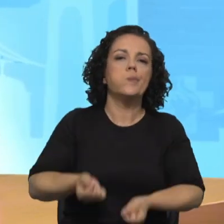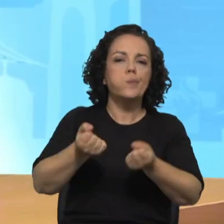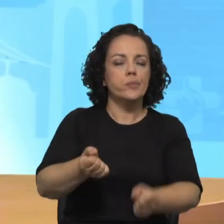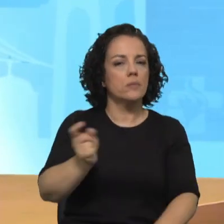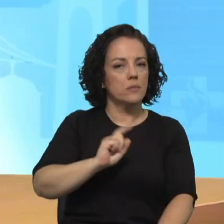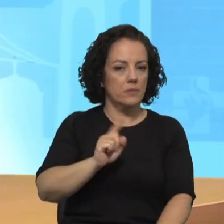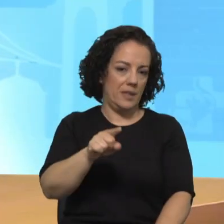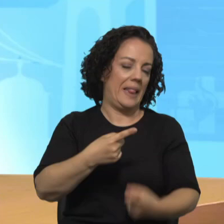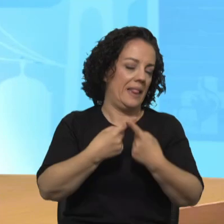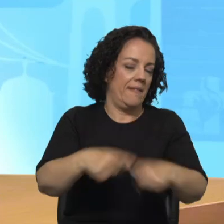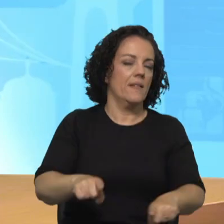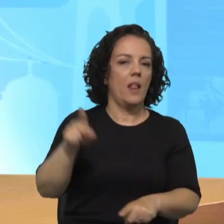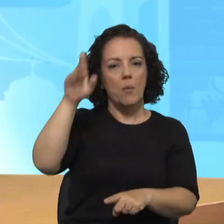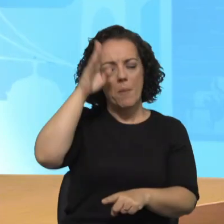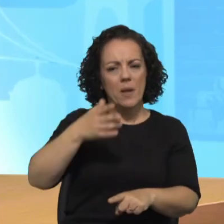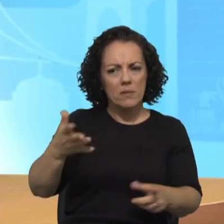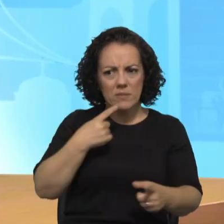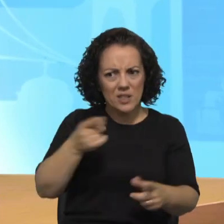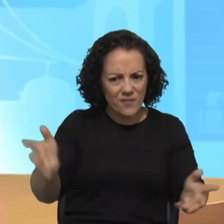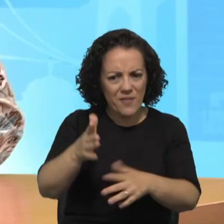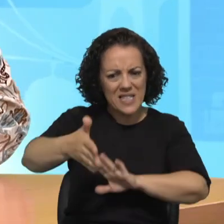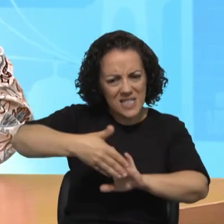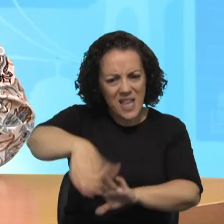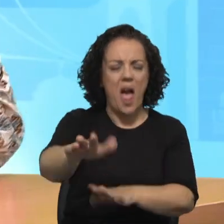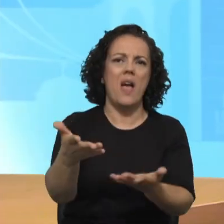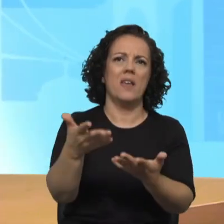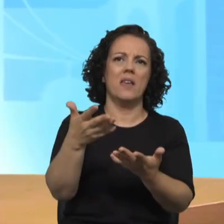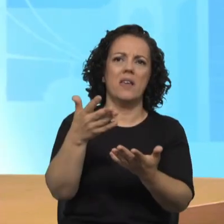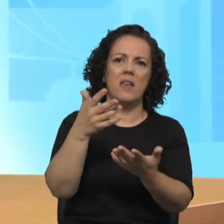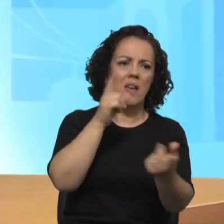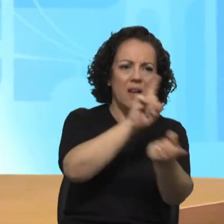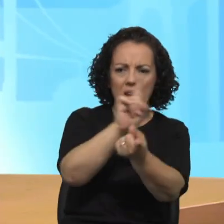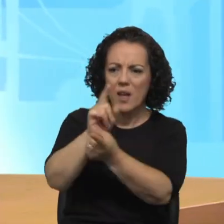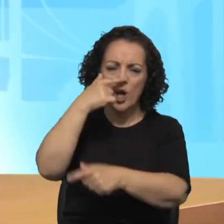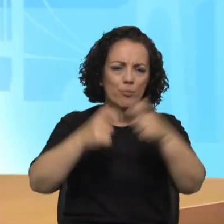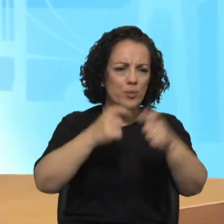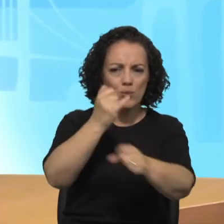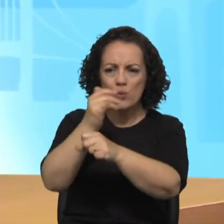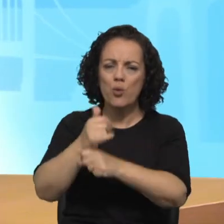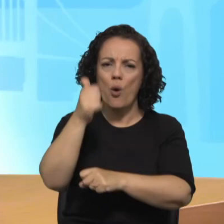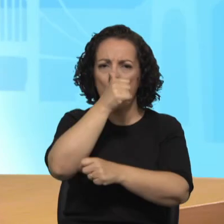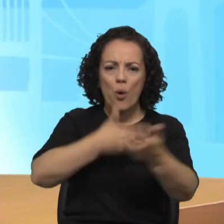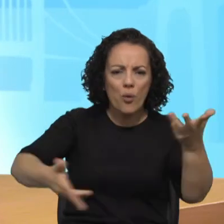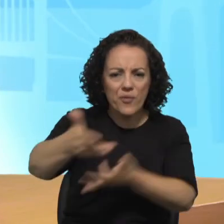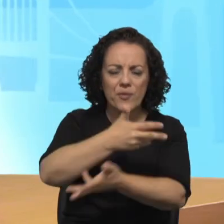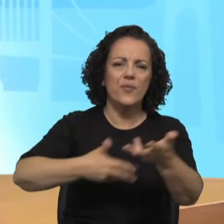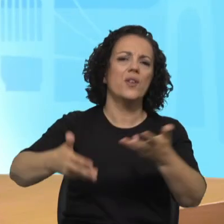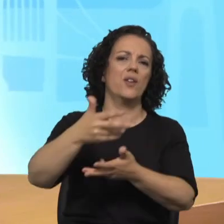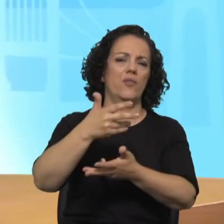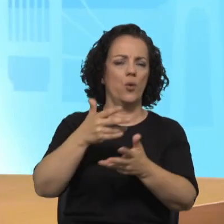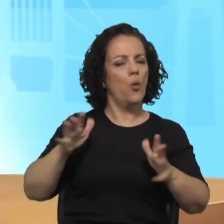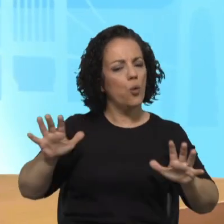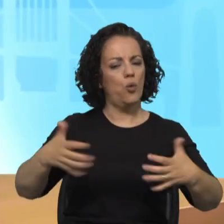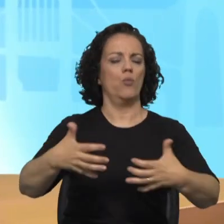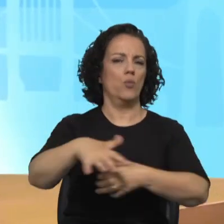o oposto do que ele deseja. É saiam e encontrem-se com outros. Quer dizer, convivam, sejam comunitários, não